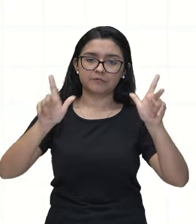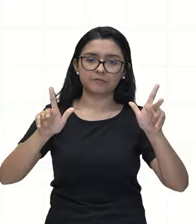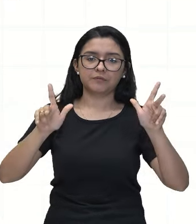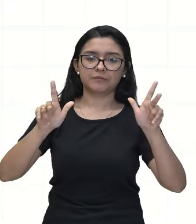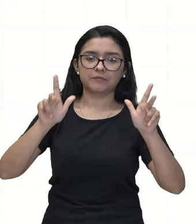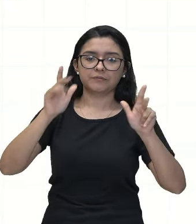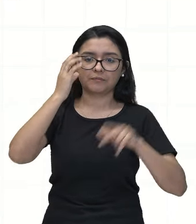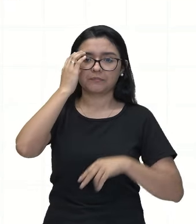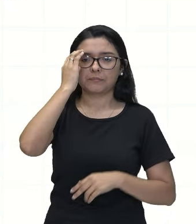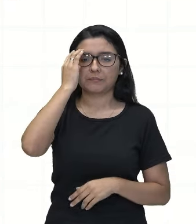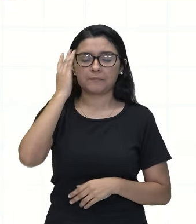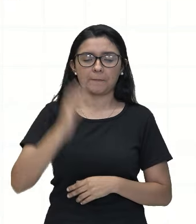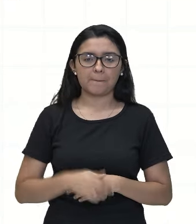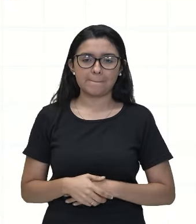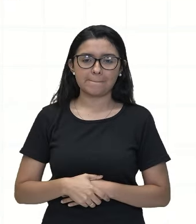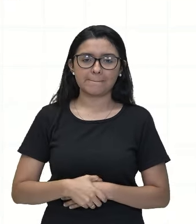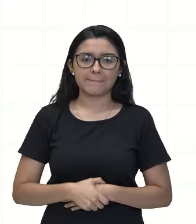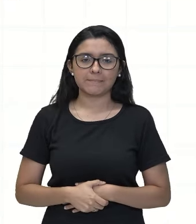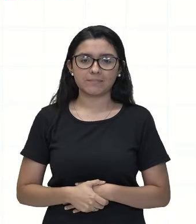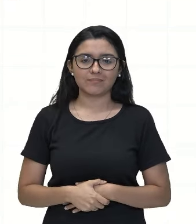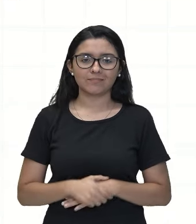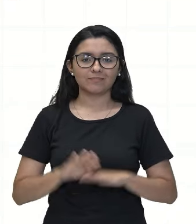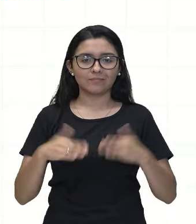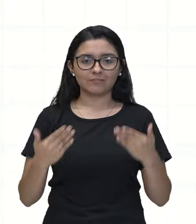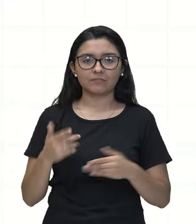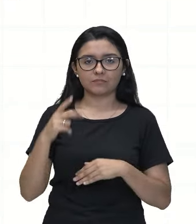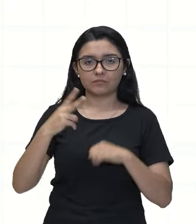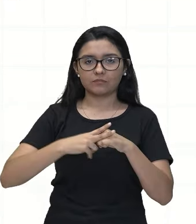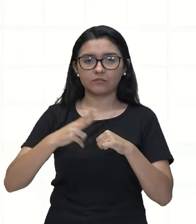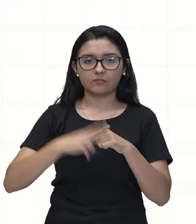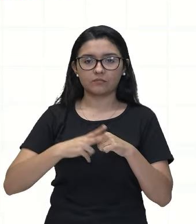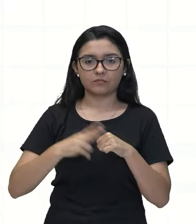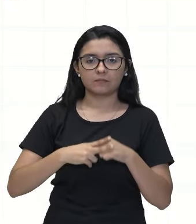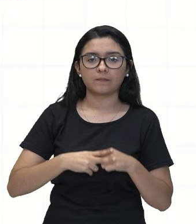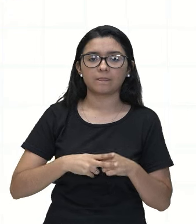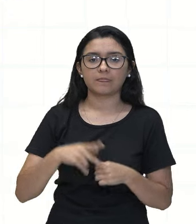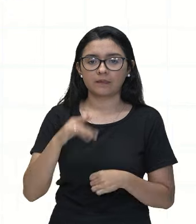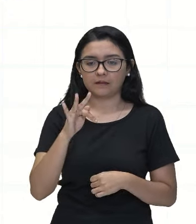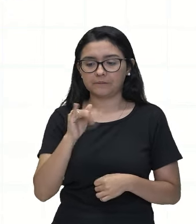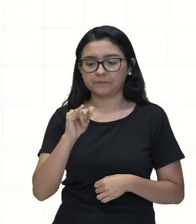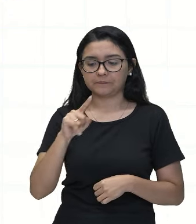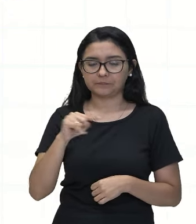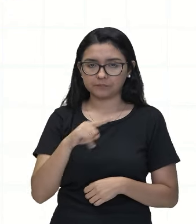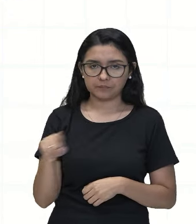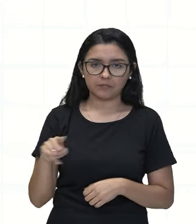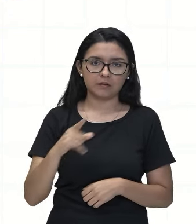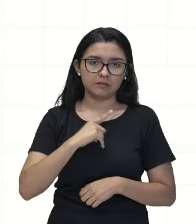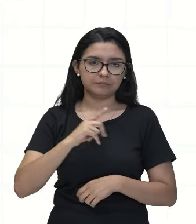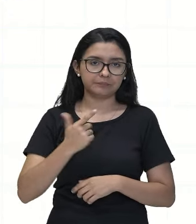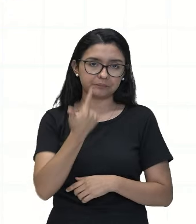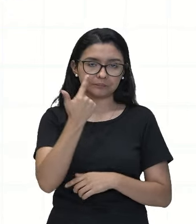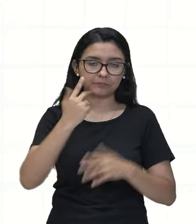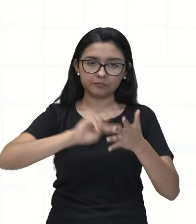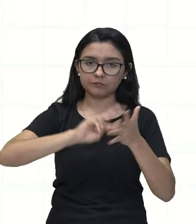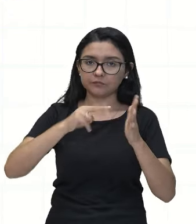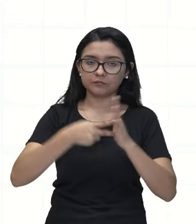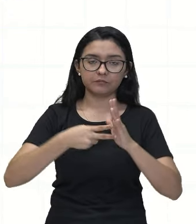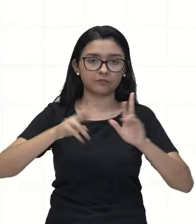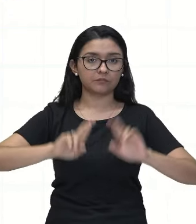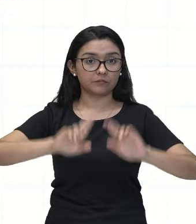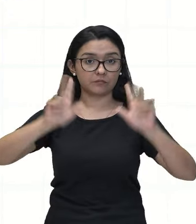outro em relação a esse verbo fazer aqui em outro contexto que ele vai ter um outro sentido ele vai ter um sentido de